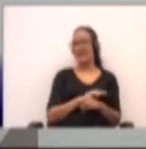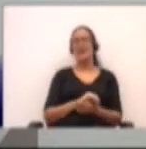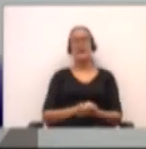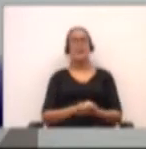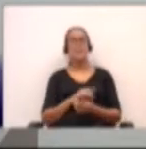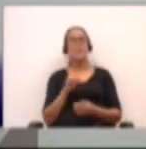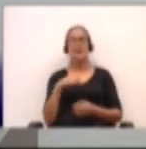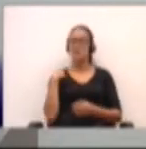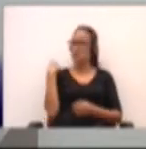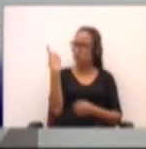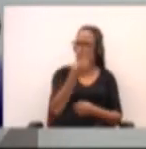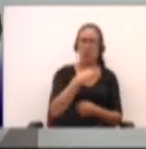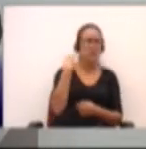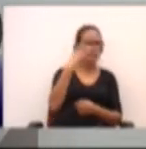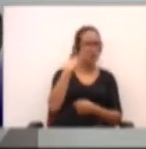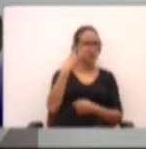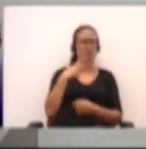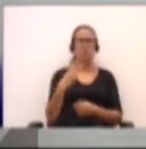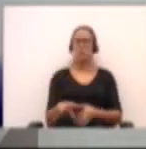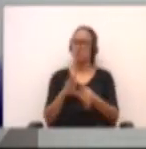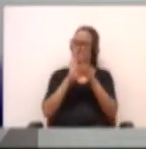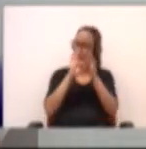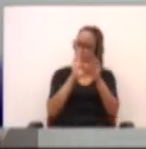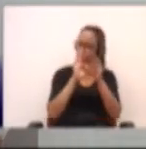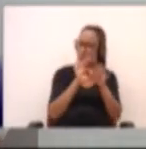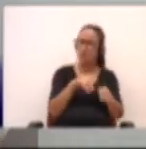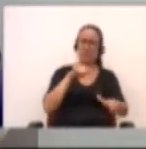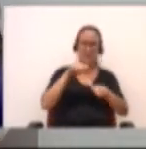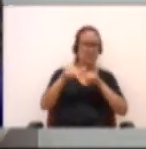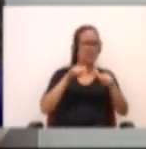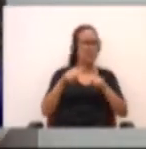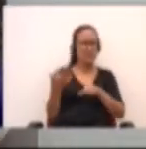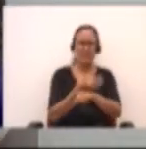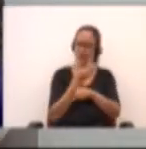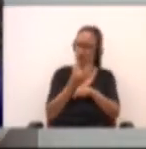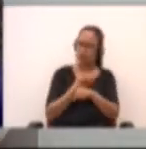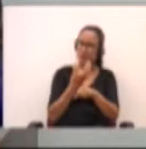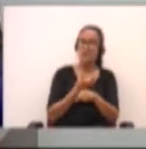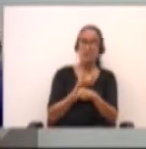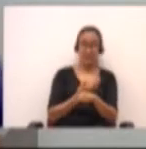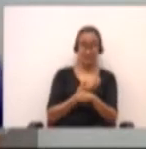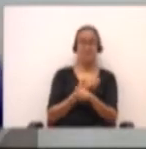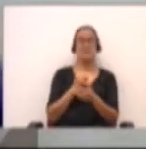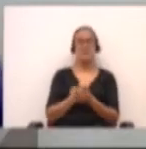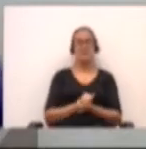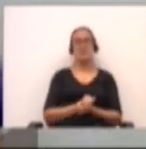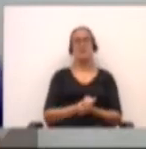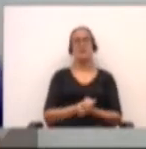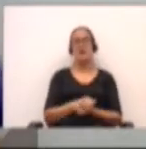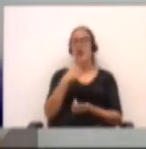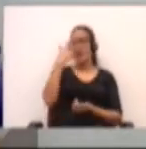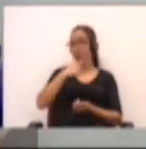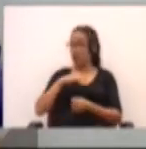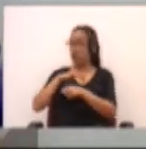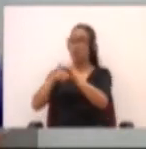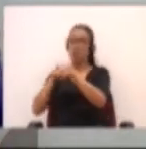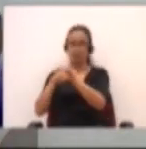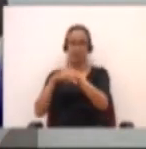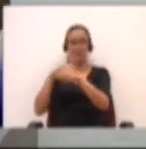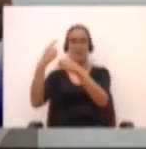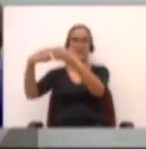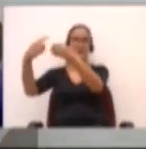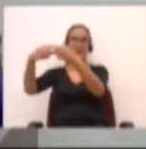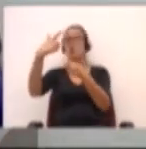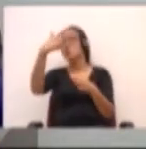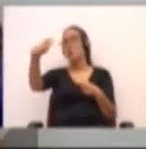bom resultado, e eu já estou em conversa junto com o parlamento, o qual o nosso presidente é de Iracemápolis, do Parlamento Regional de